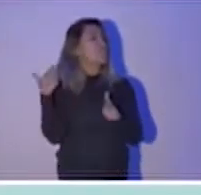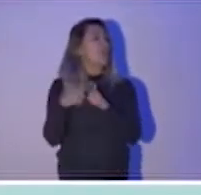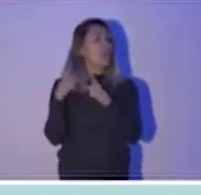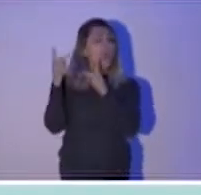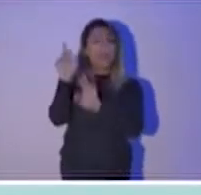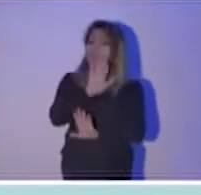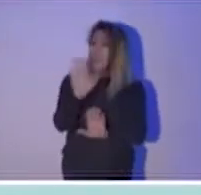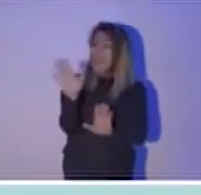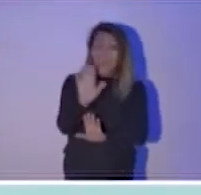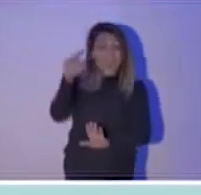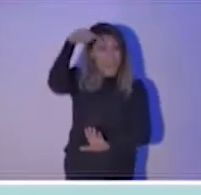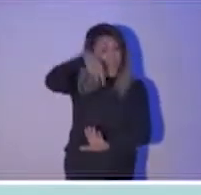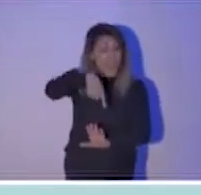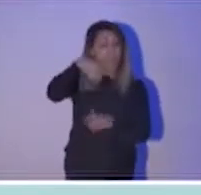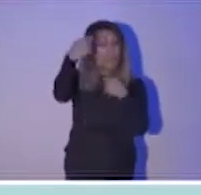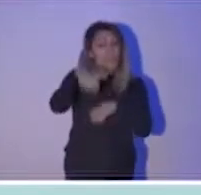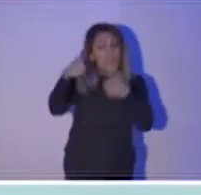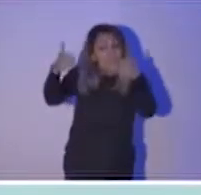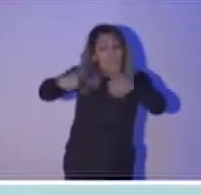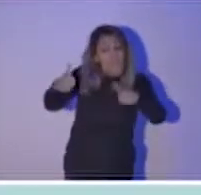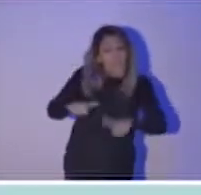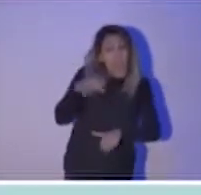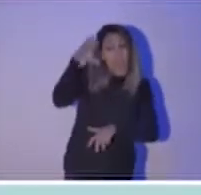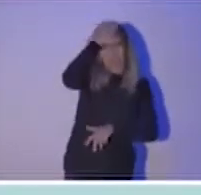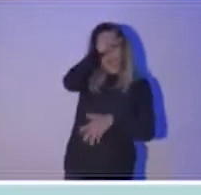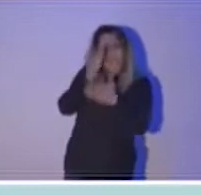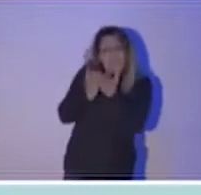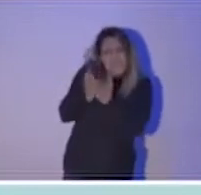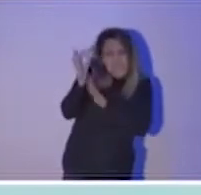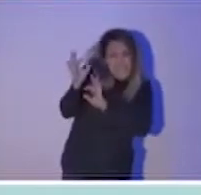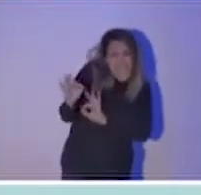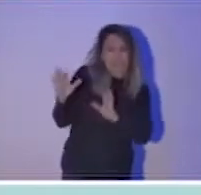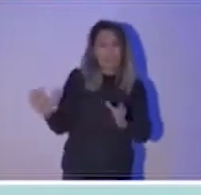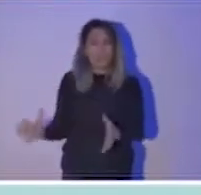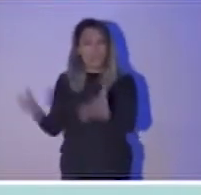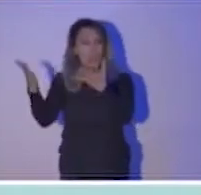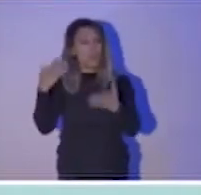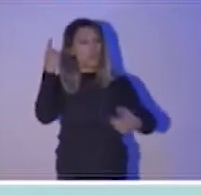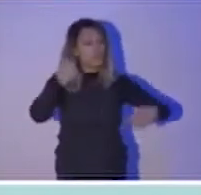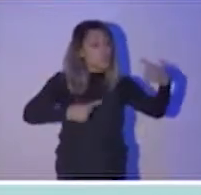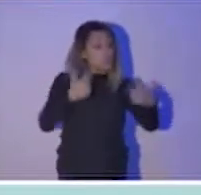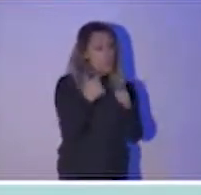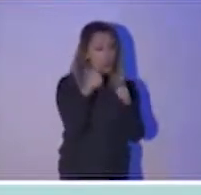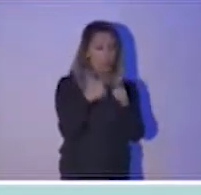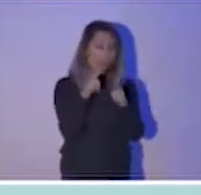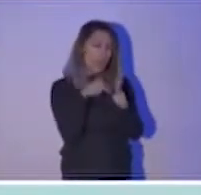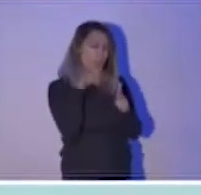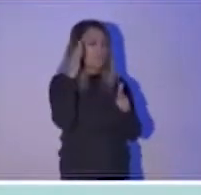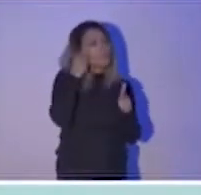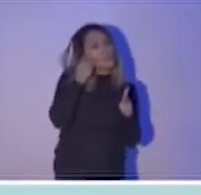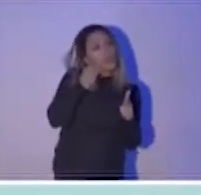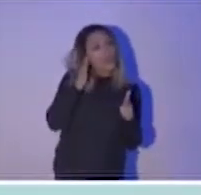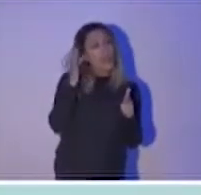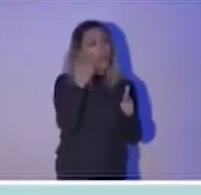as melhores práticas? Né? Nós multiplicamos as melhores práticas discutindo os nossos problemas e vendo quem tem boas soluções para